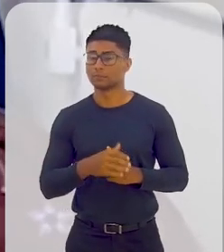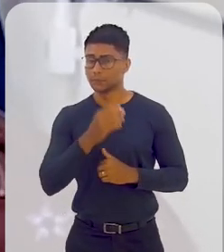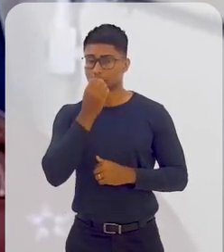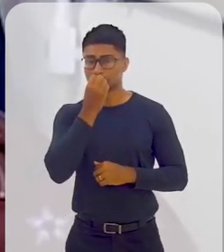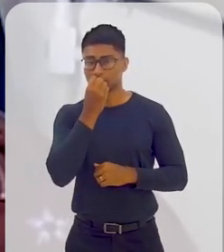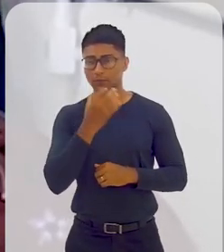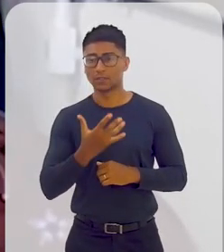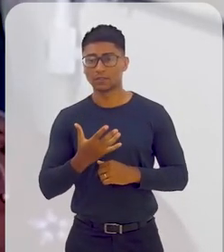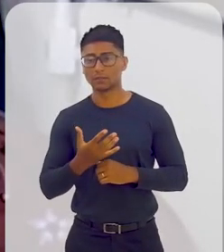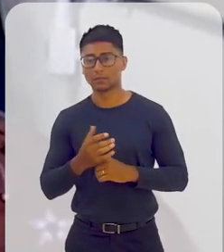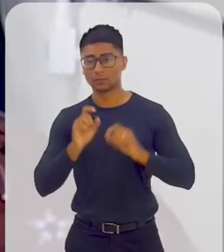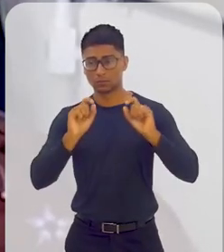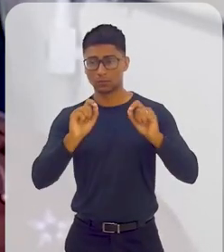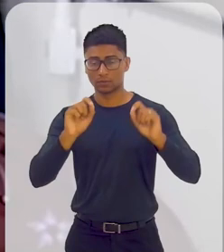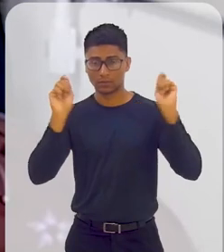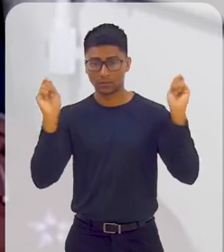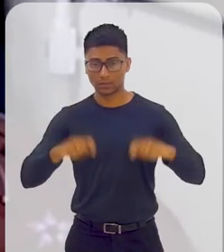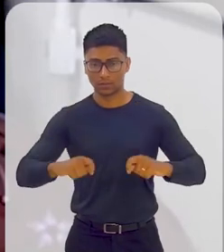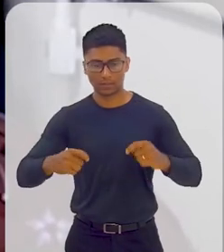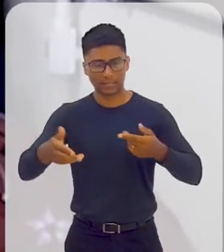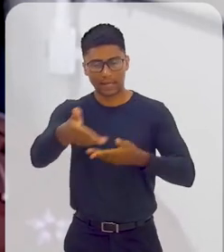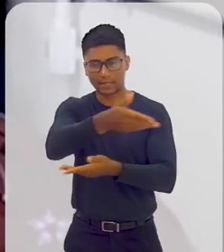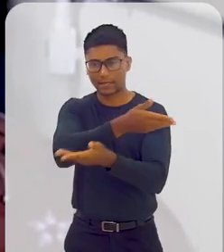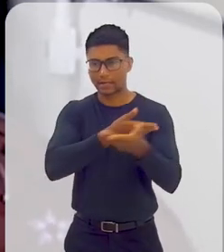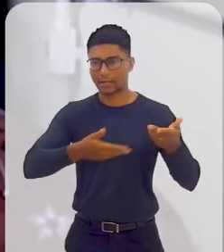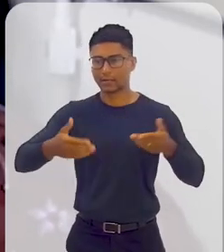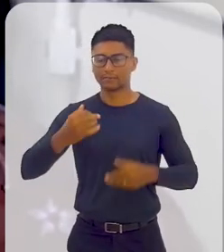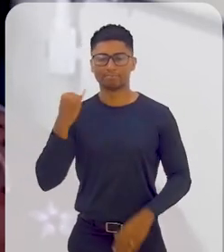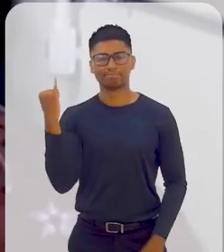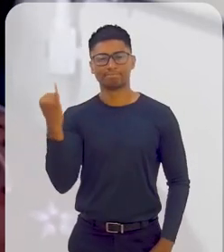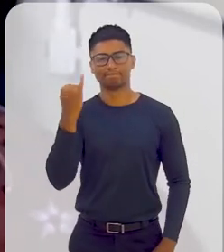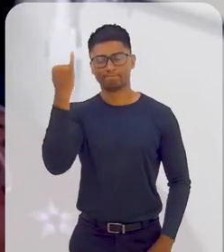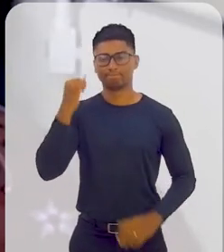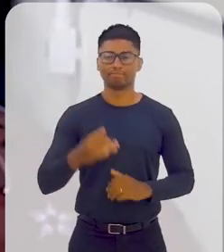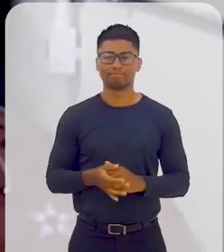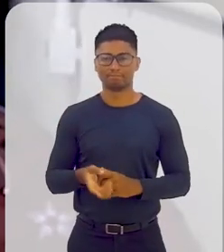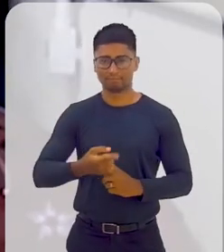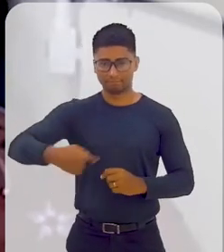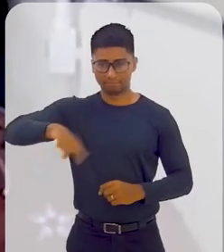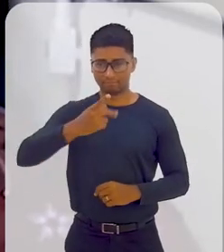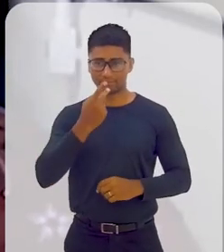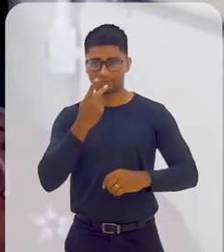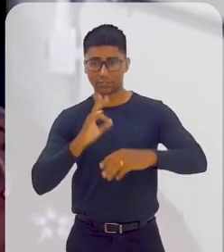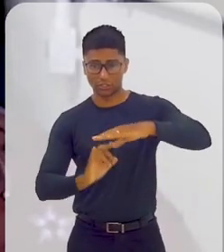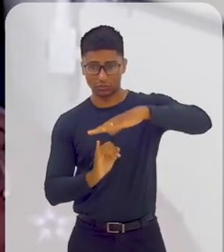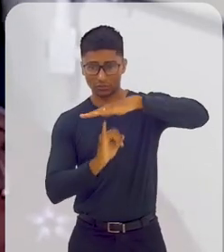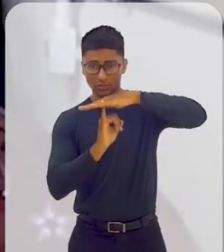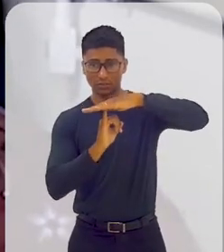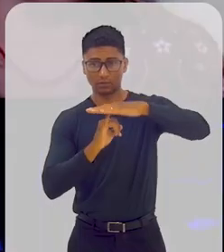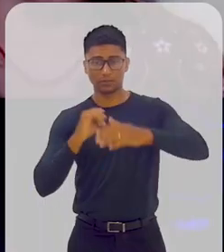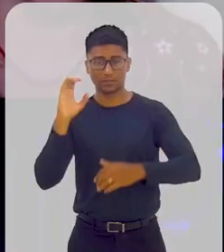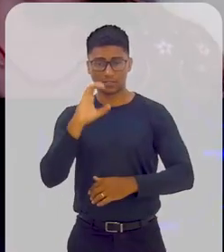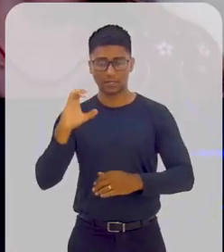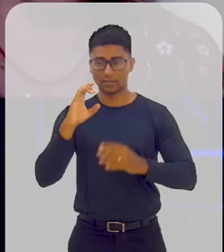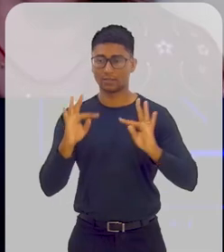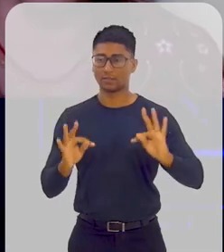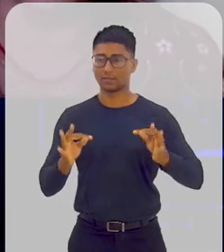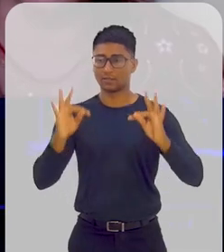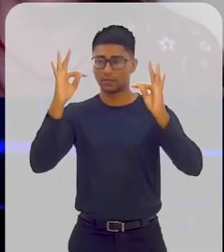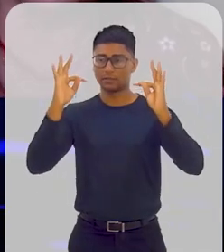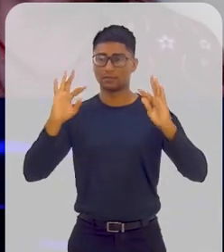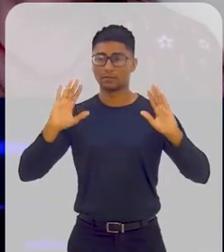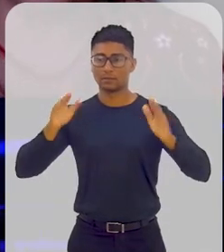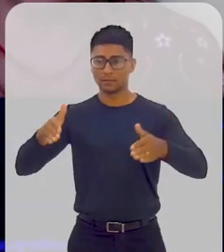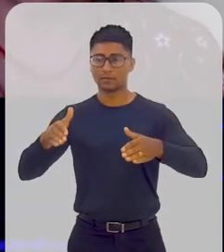é uma possibilidade de interação importante quando a gente fala em instituições de ciência e tecnologia para a